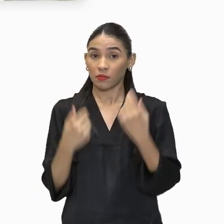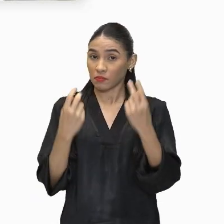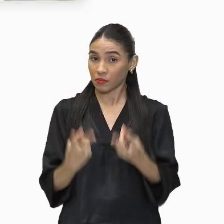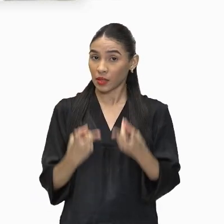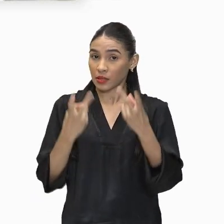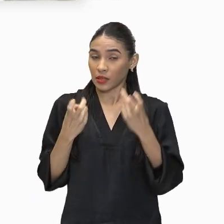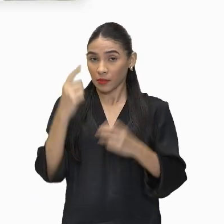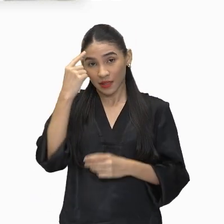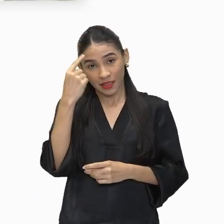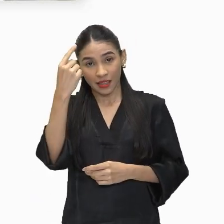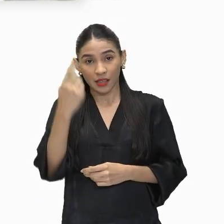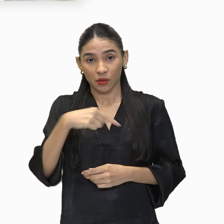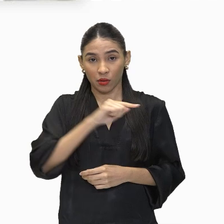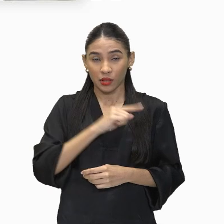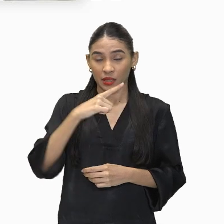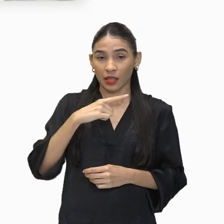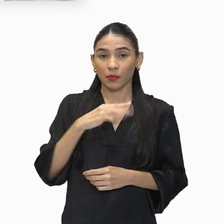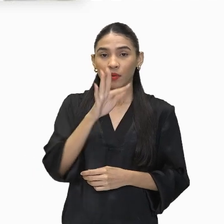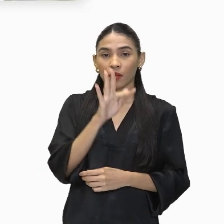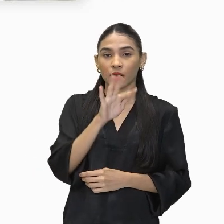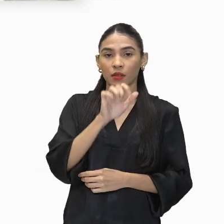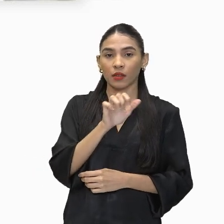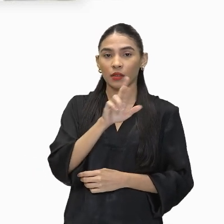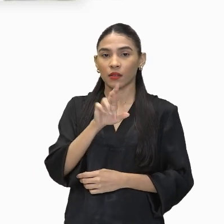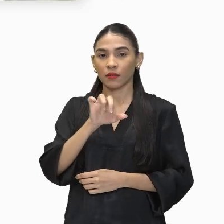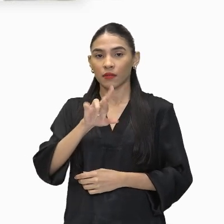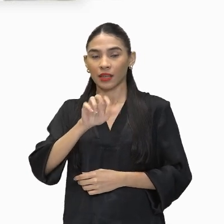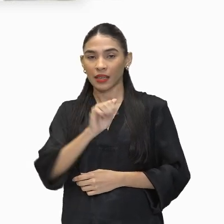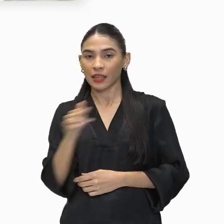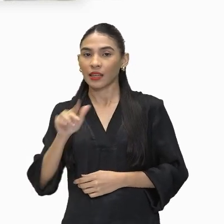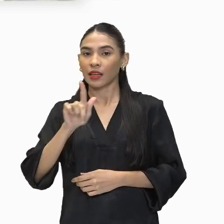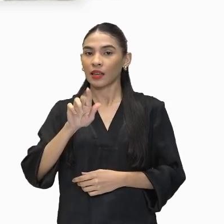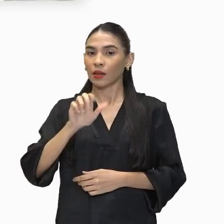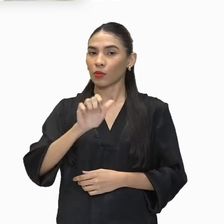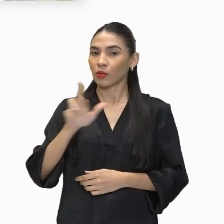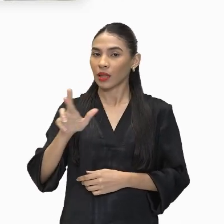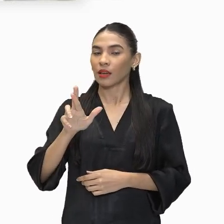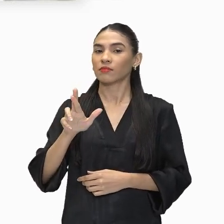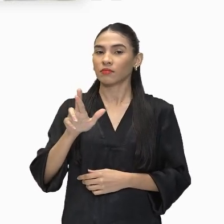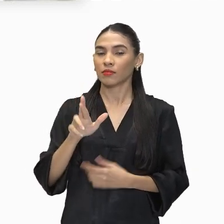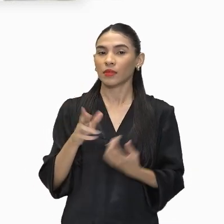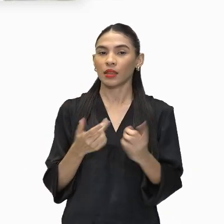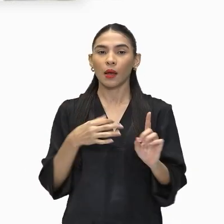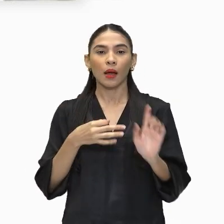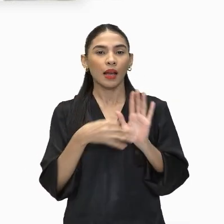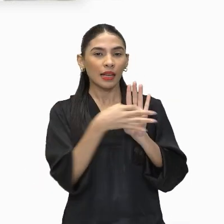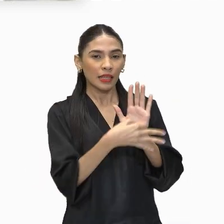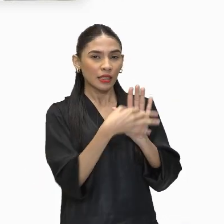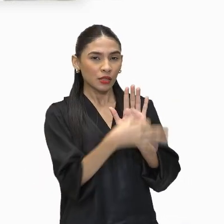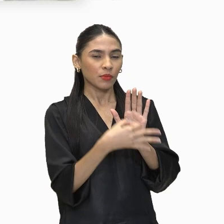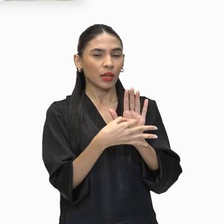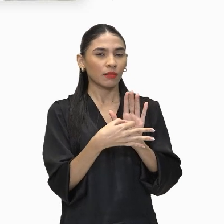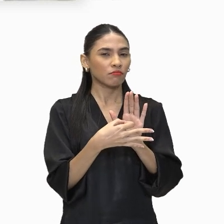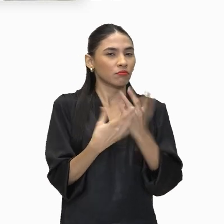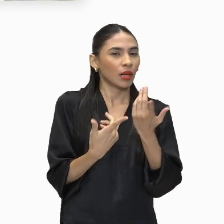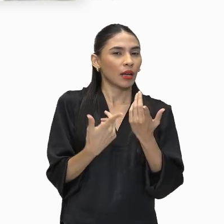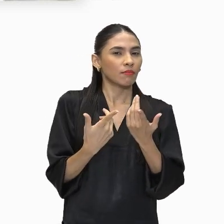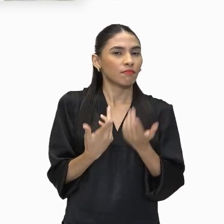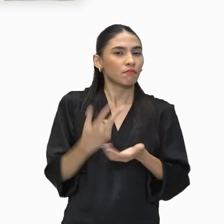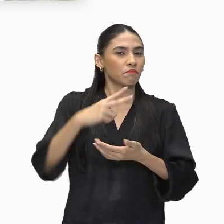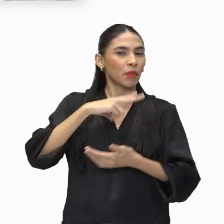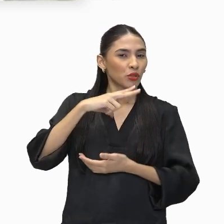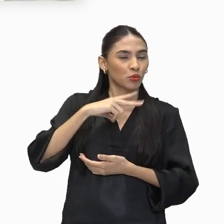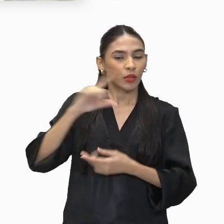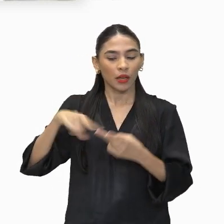nessa ideia que nós temos aí do Ferreira Goulart, dessa crítica que vai do pessoal, do íntimo, como